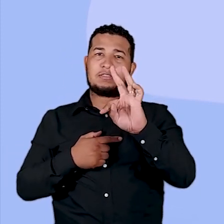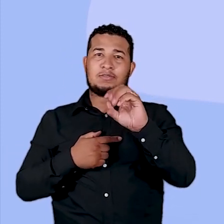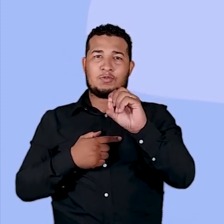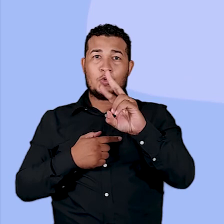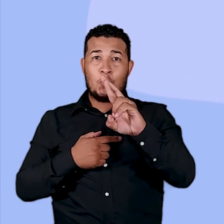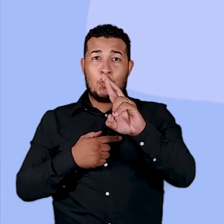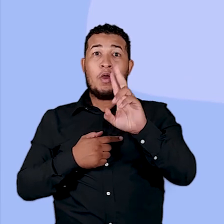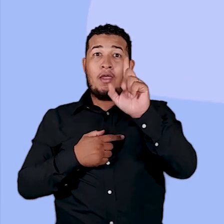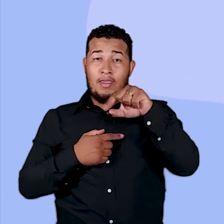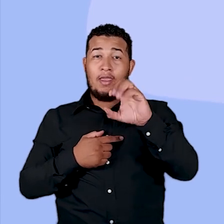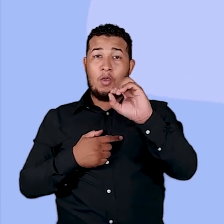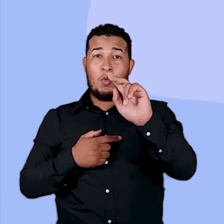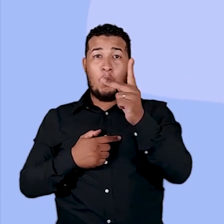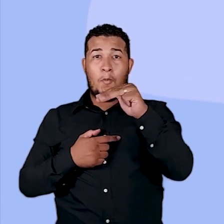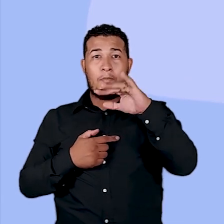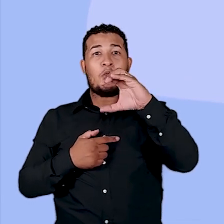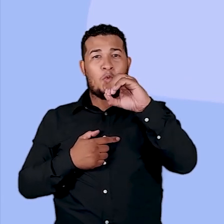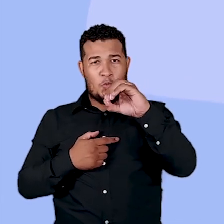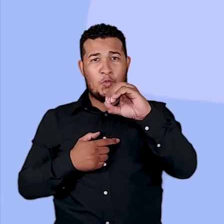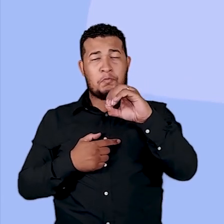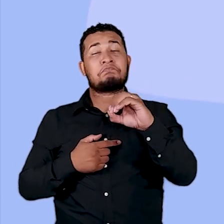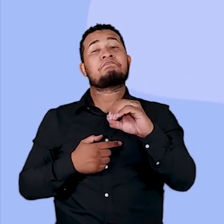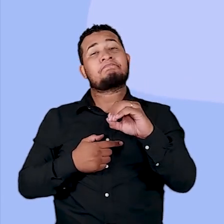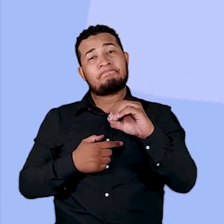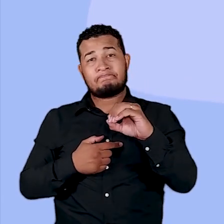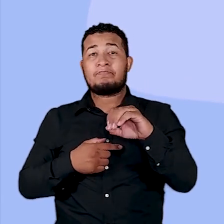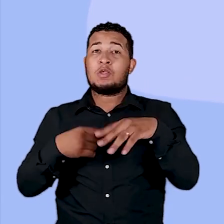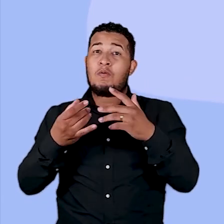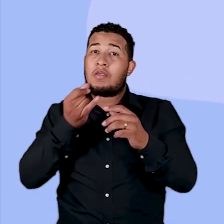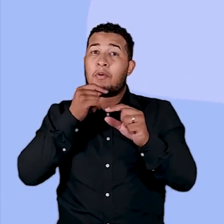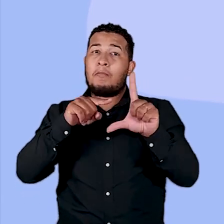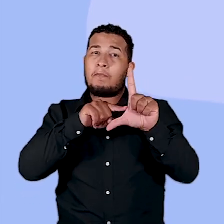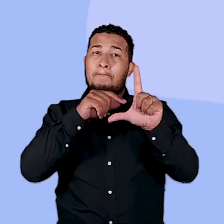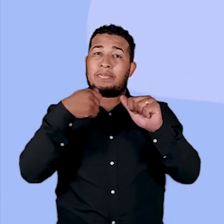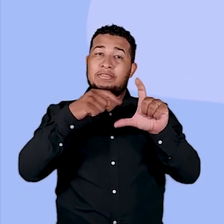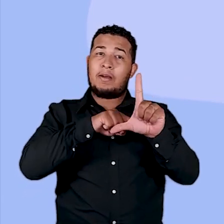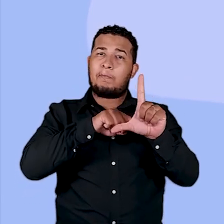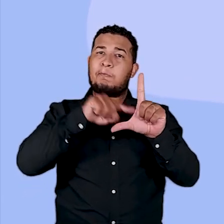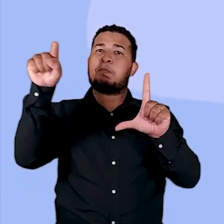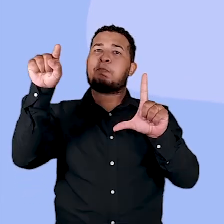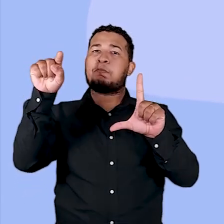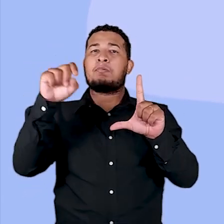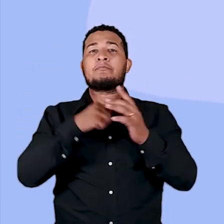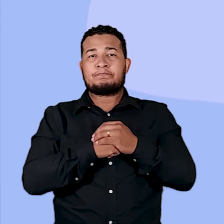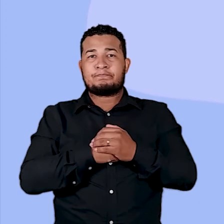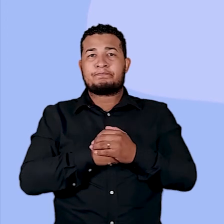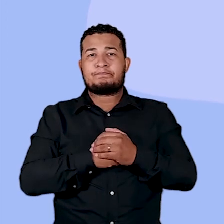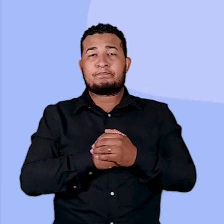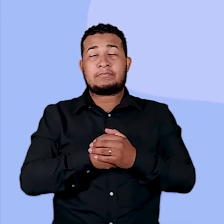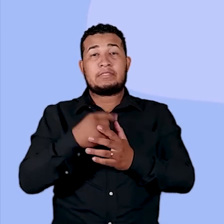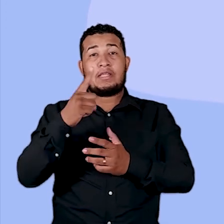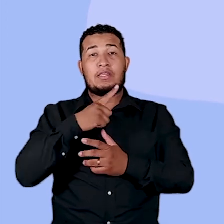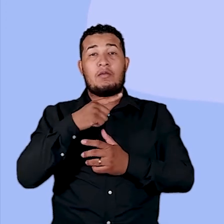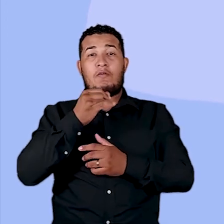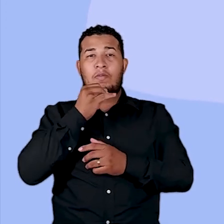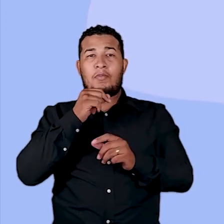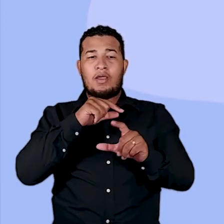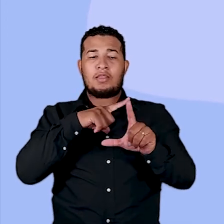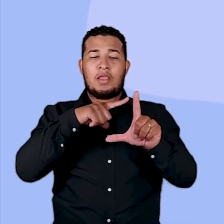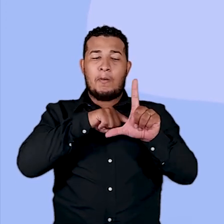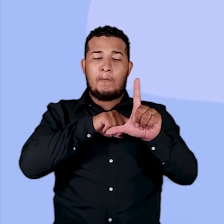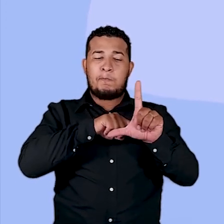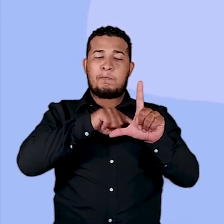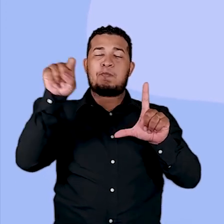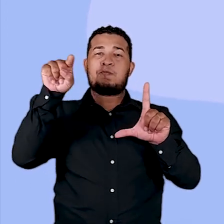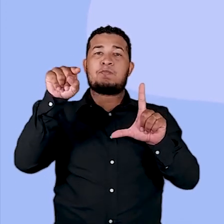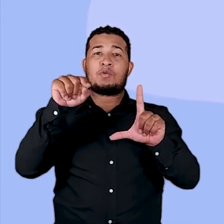ômico, chamado de ômico, porque ele obedece à lei de Ohm, esse meu gráfico tem que ser uma reta. Então, por exemplo, aí ó, a gente tem um gráfico de U,